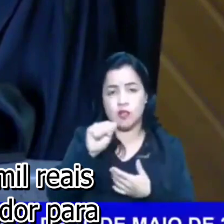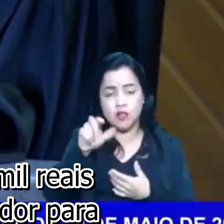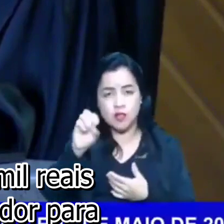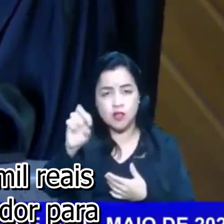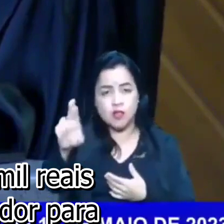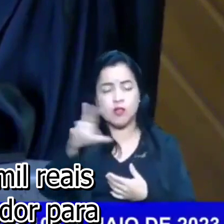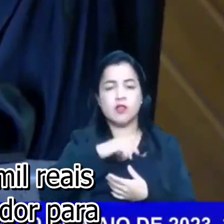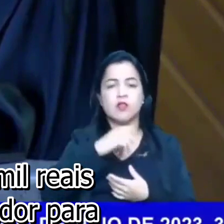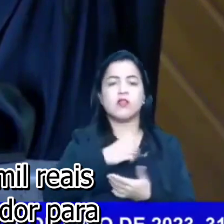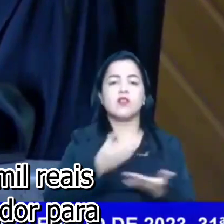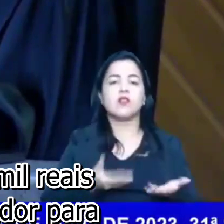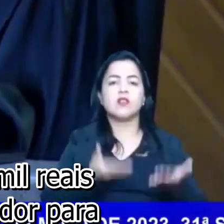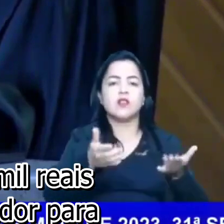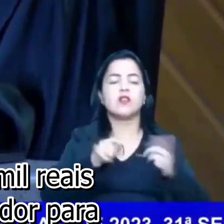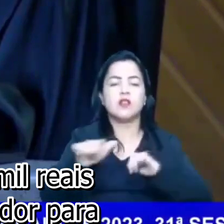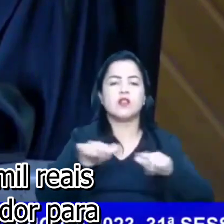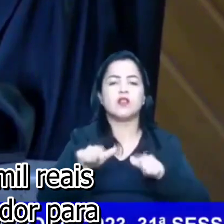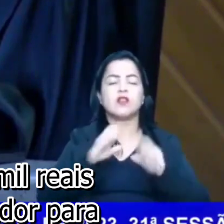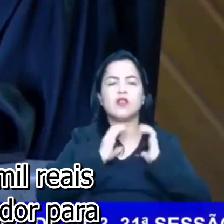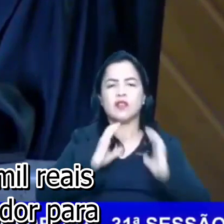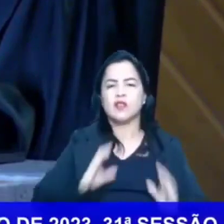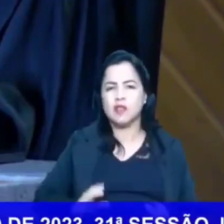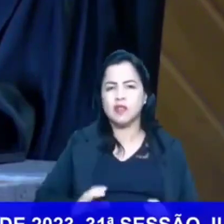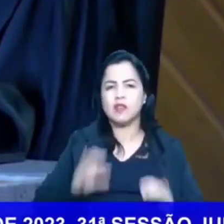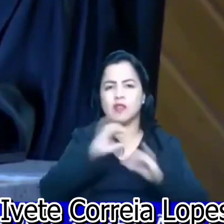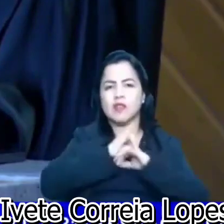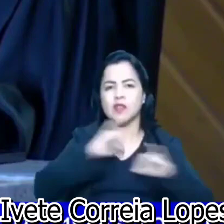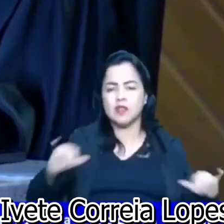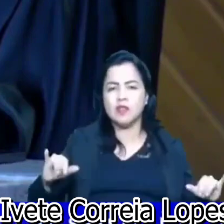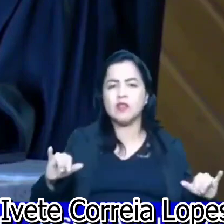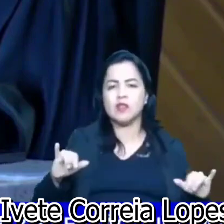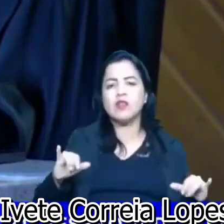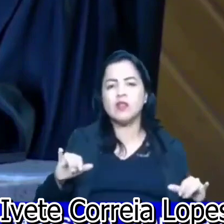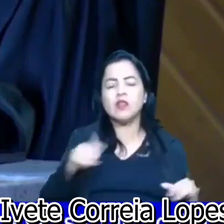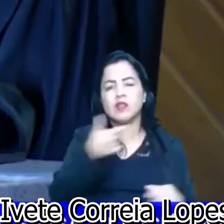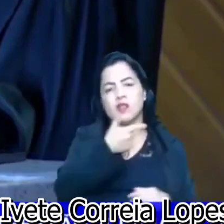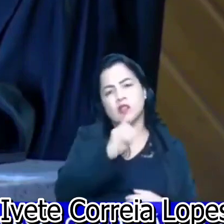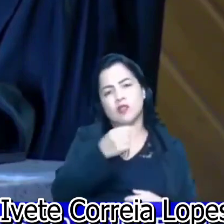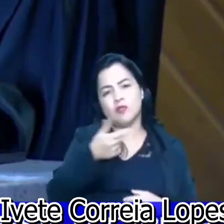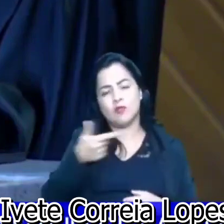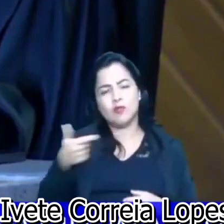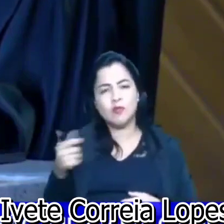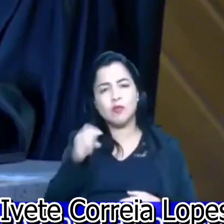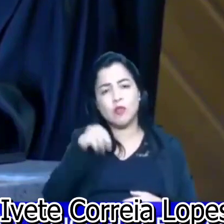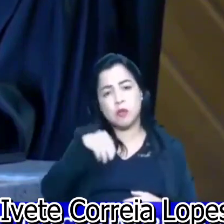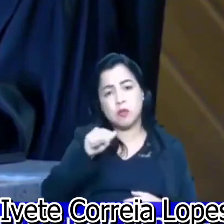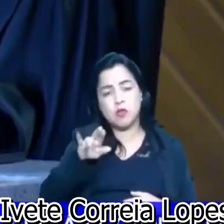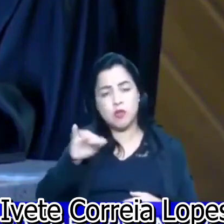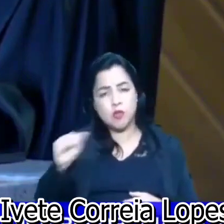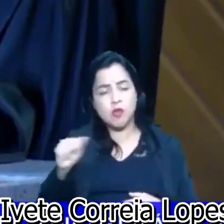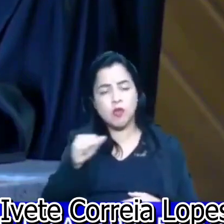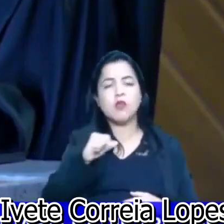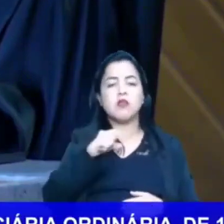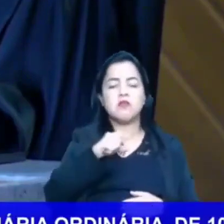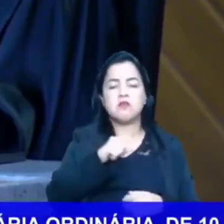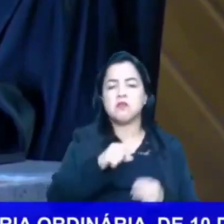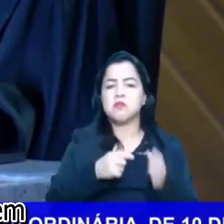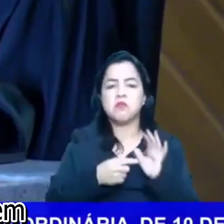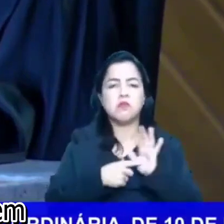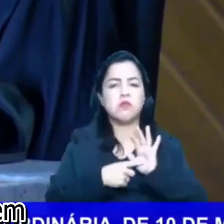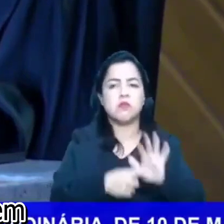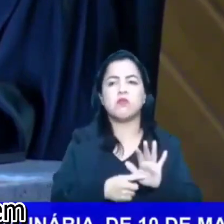2.000 referente à prestação de serviço de coordenador para a campanha eleitoral de 2022 por Maria Ivete Correia Lopes não